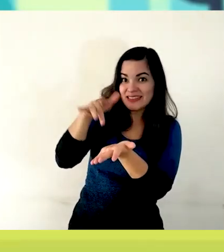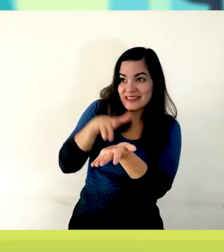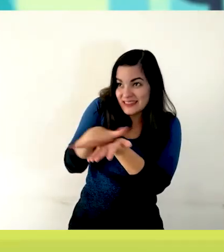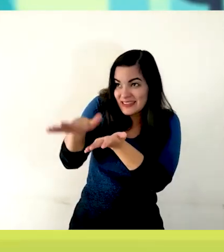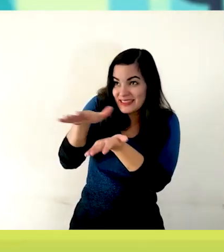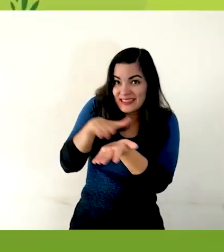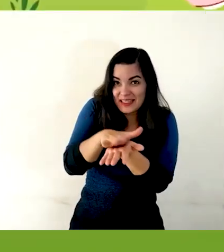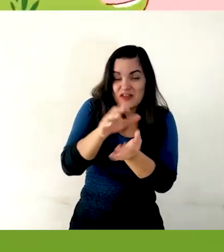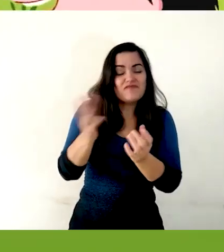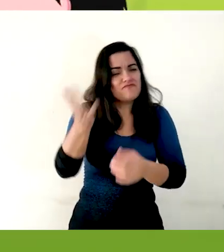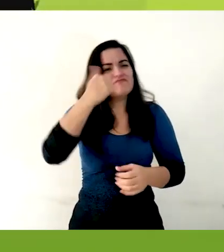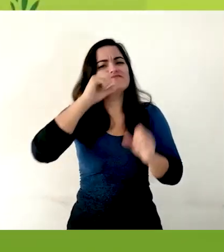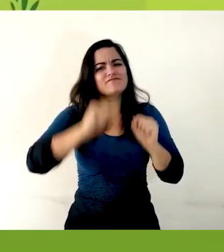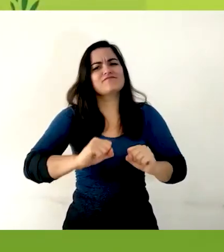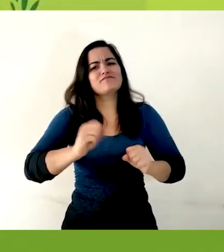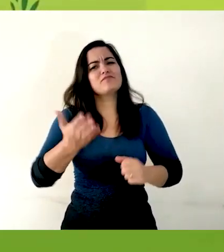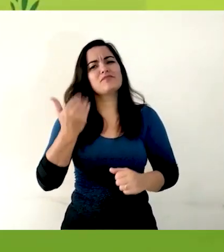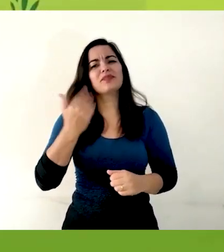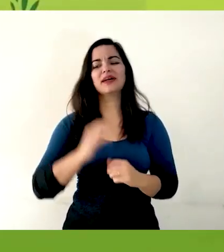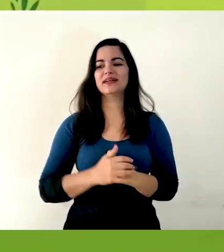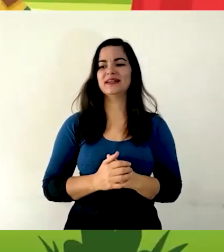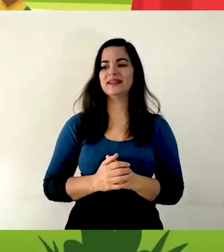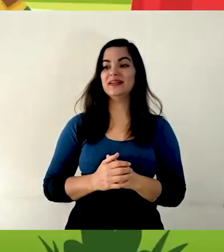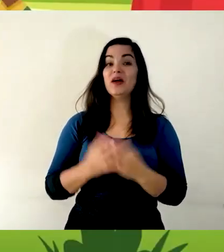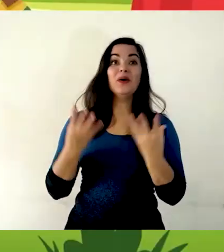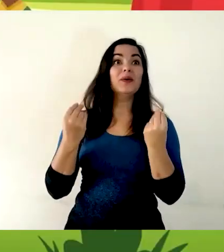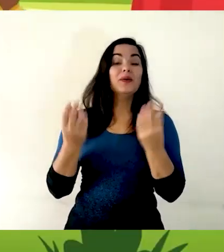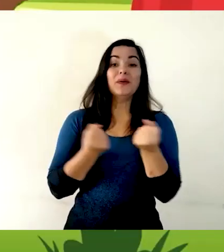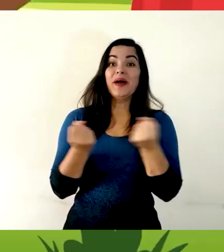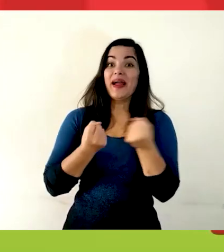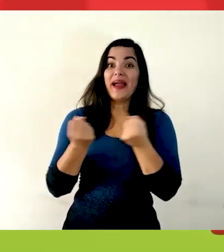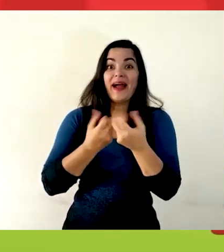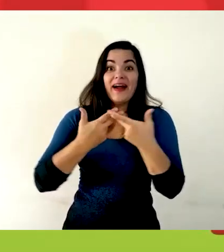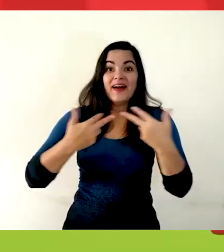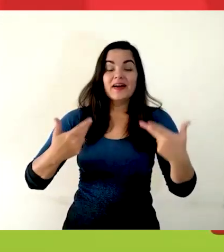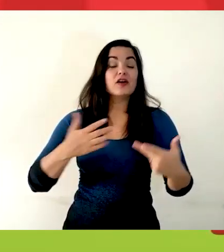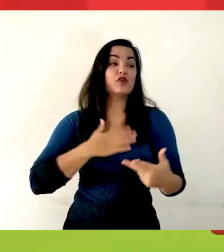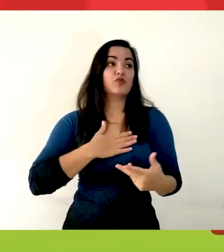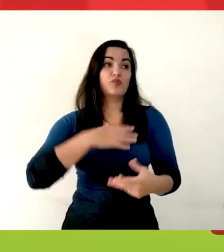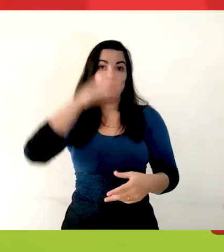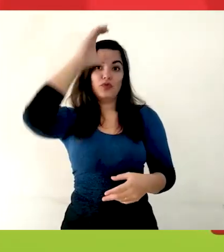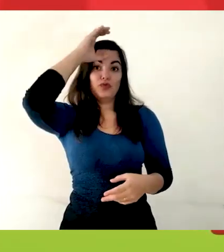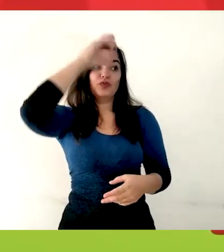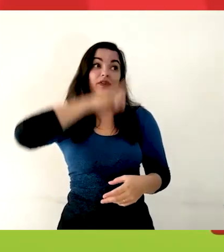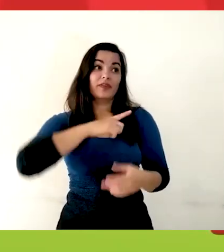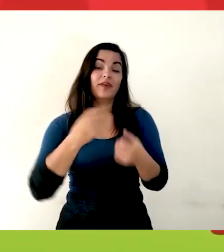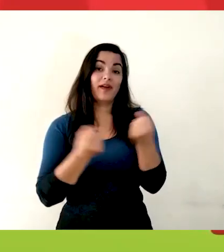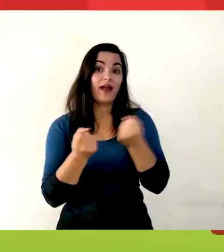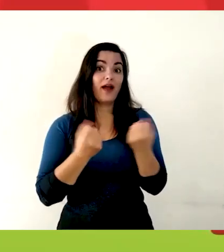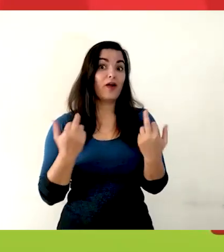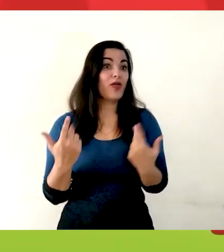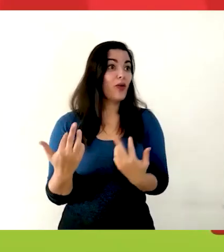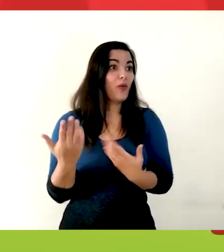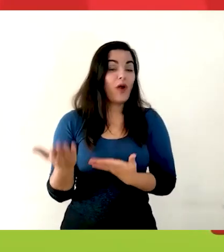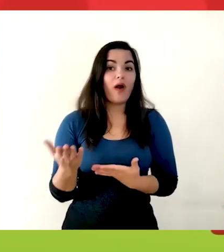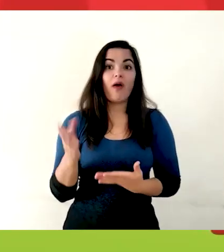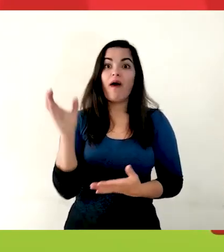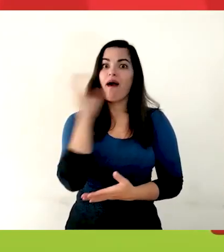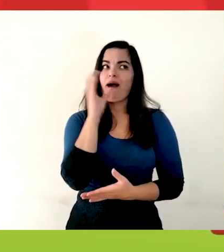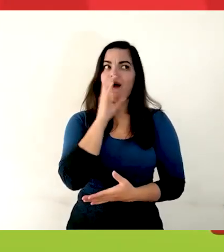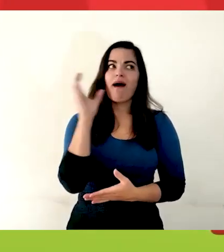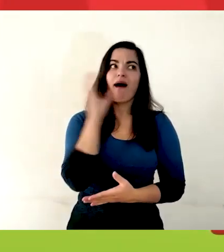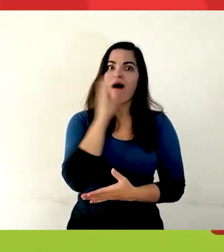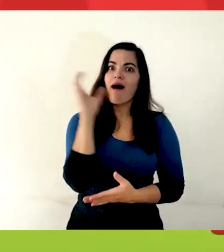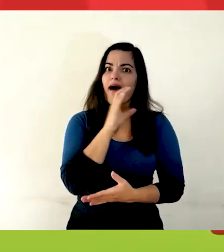vamos lá! Tcharam! Um monte de carros pra gente. Uou! Meu tio tem um carro que nem esse. É o carro mais rápido